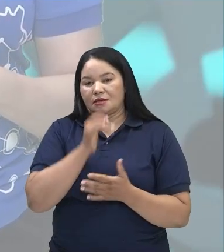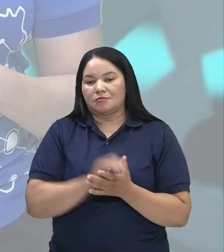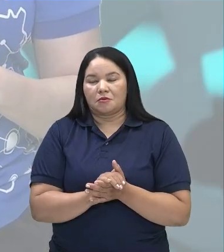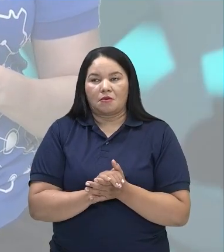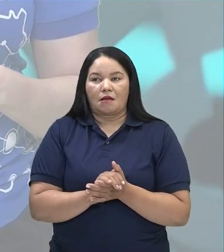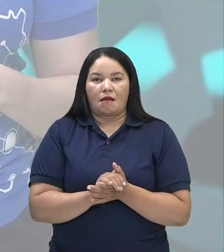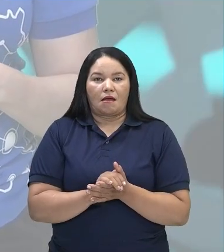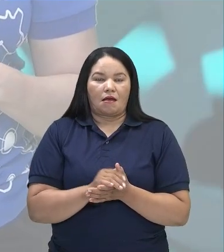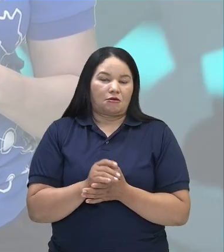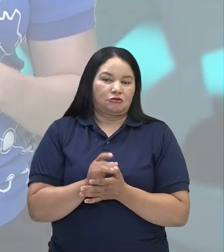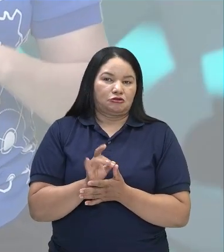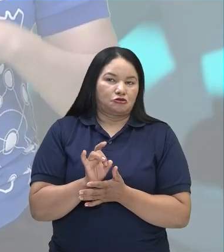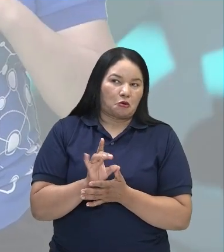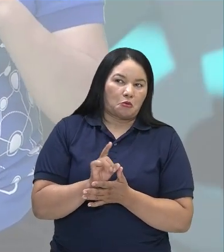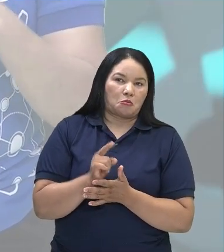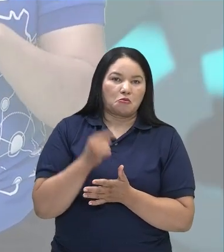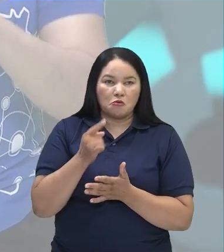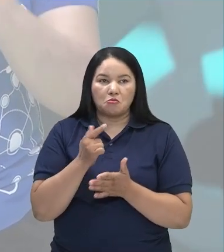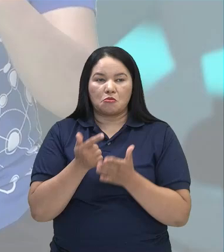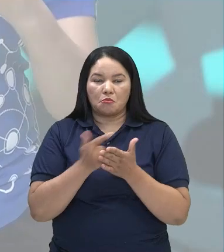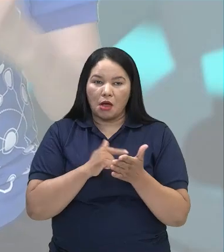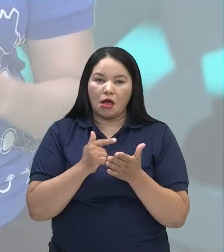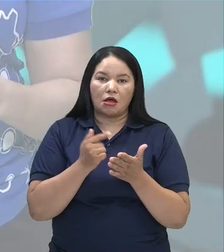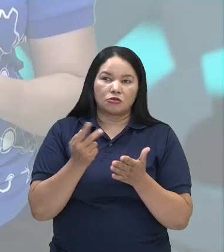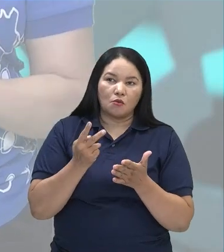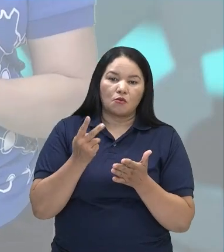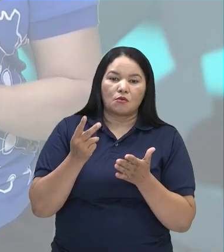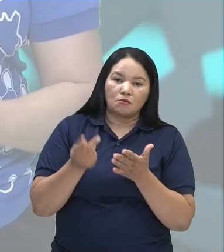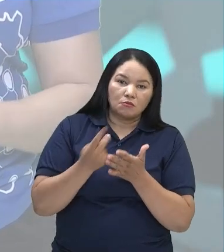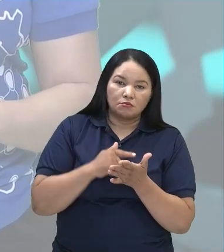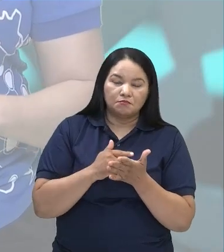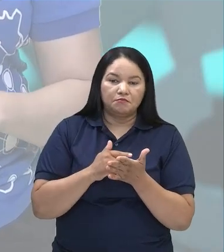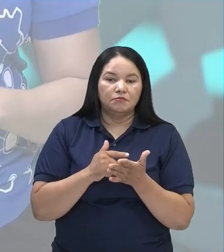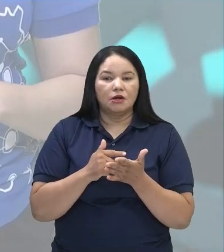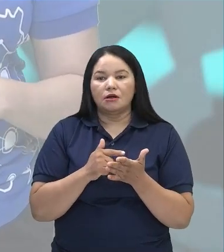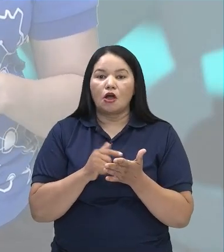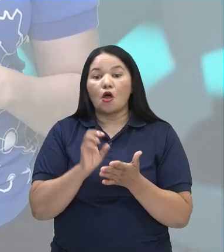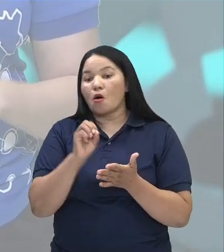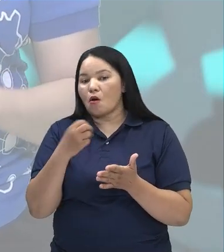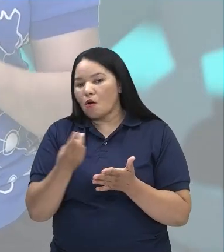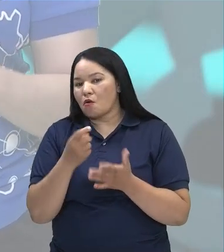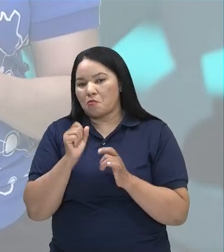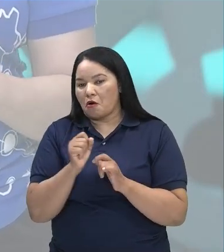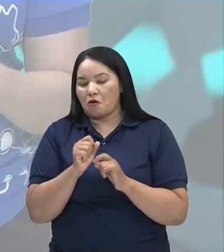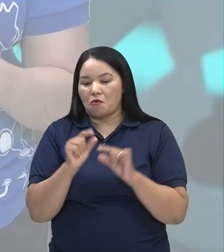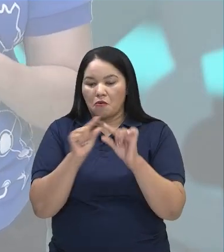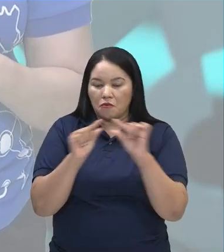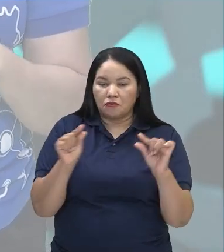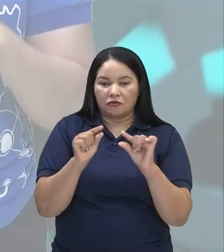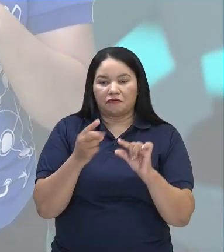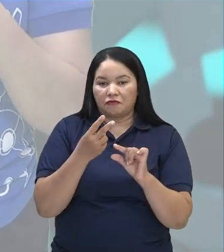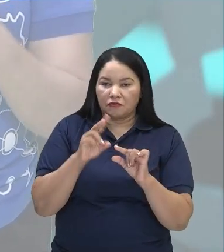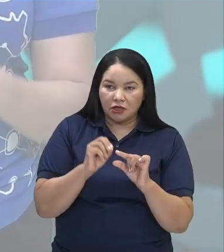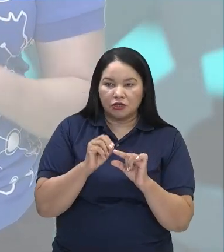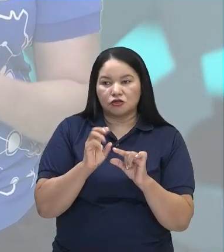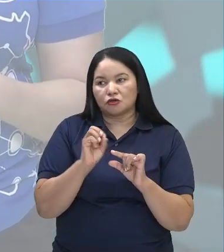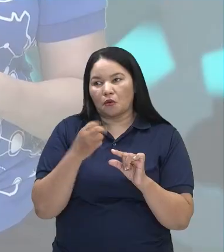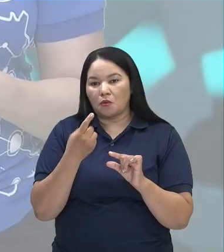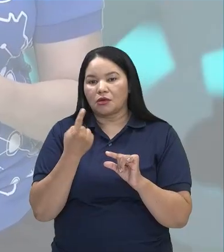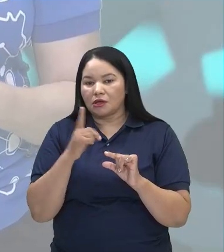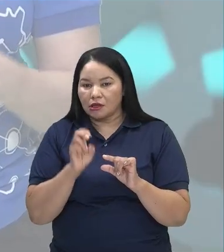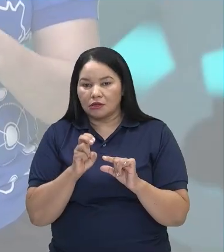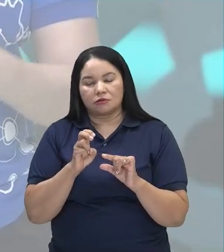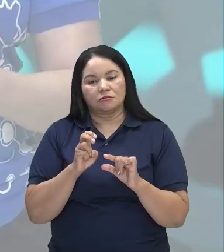ter uma lauda, 2 laudas, que são páginas, ou 20 linhas, 15, não, porque vai depender